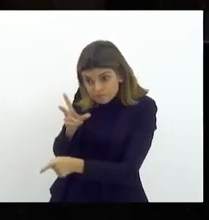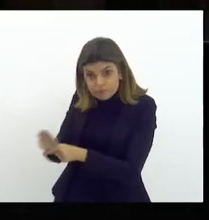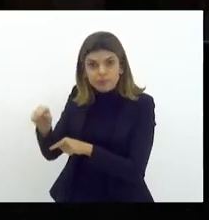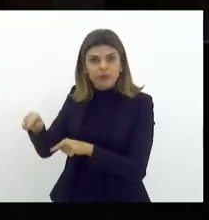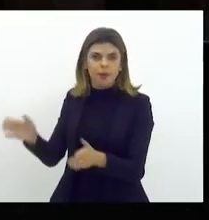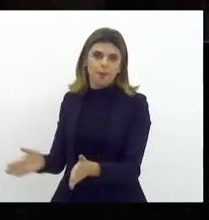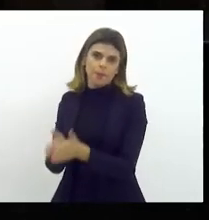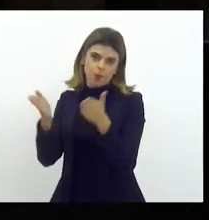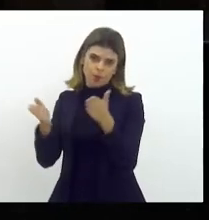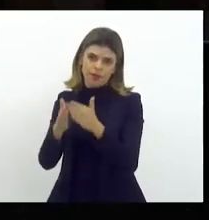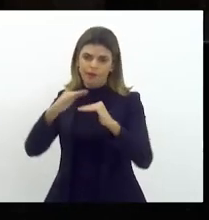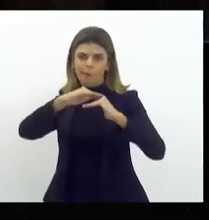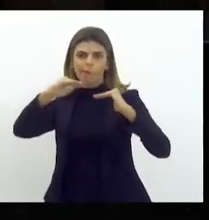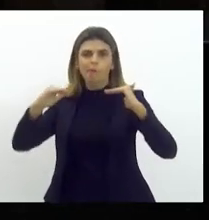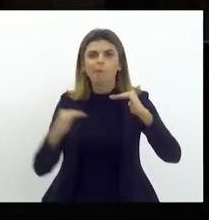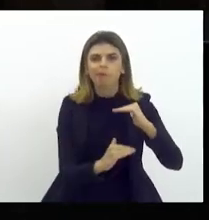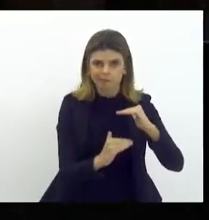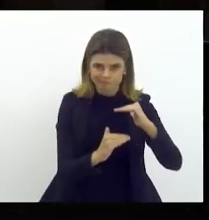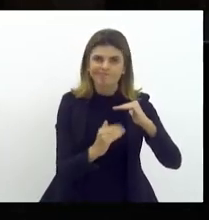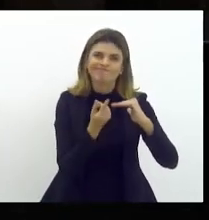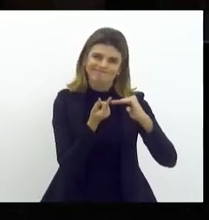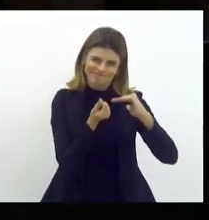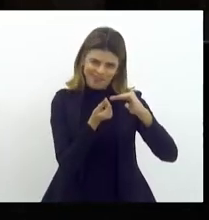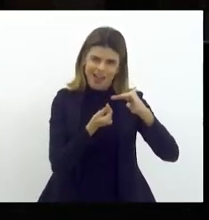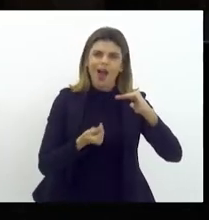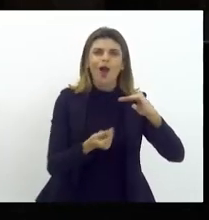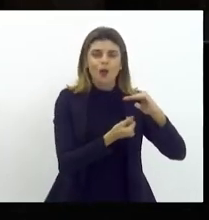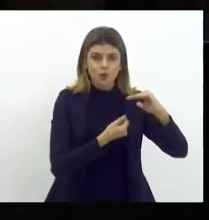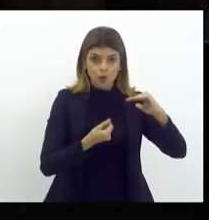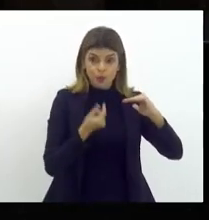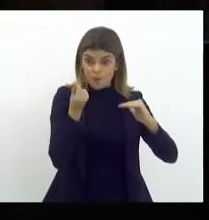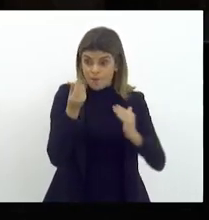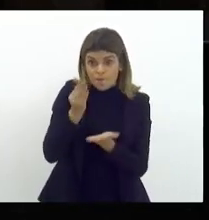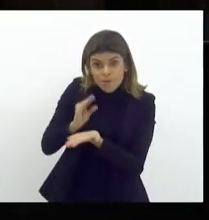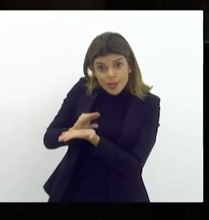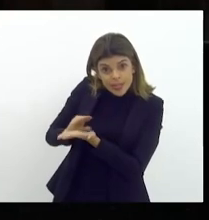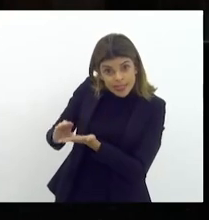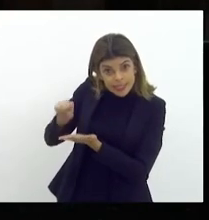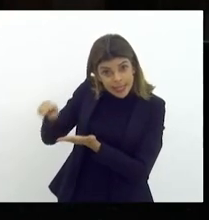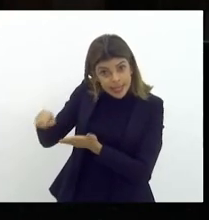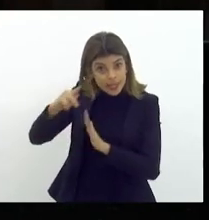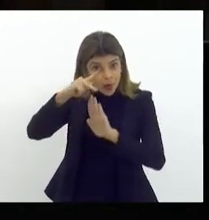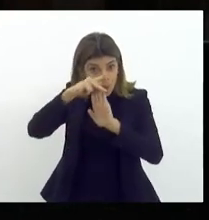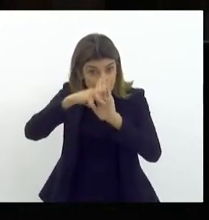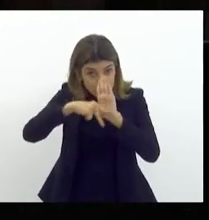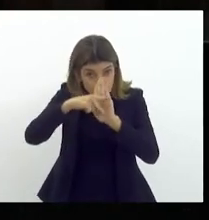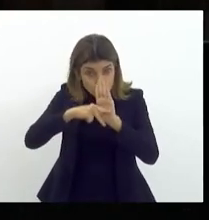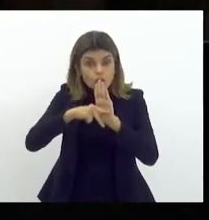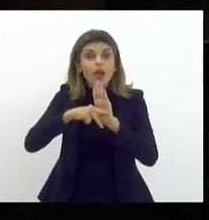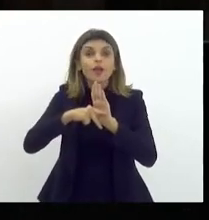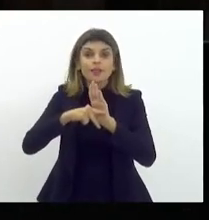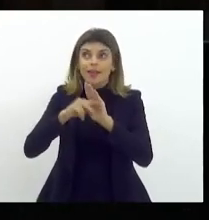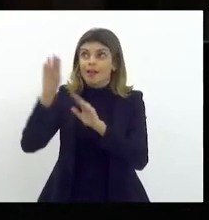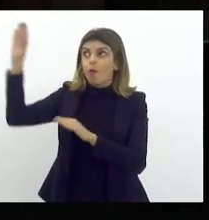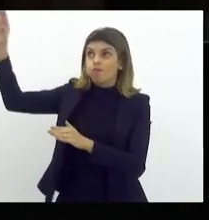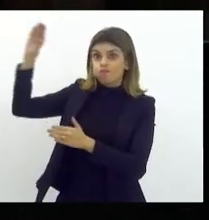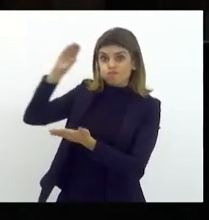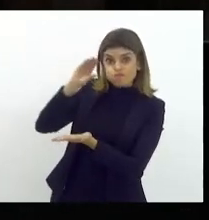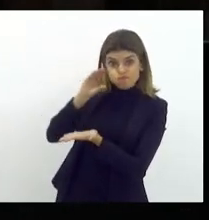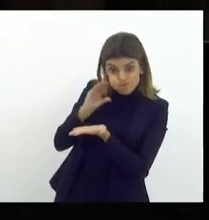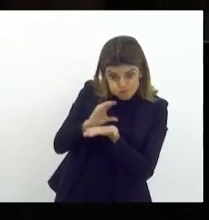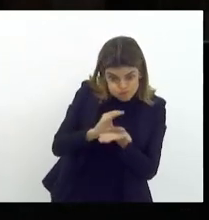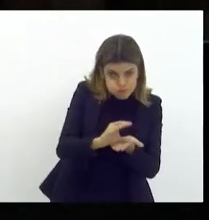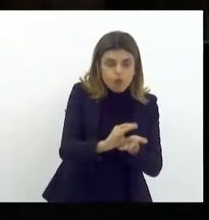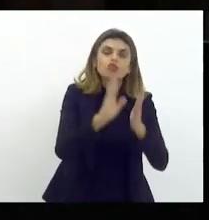e a desigualdade então Portanto o financiamento deste programa com recursos do fundo já